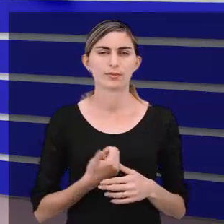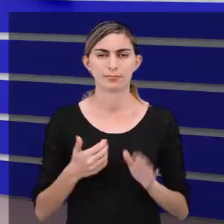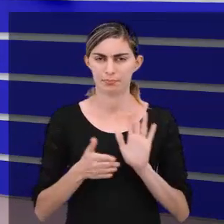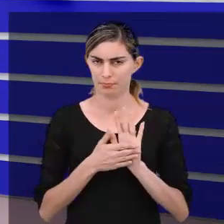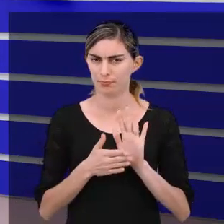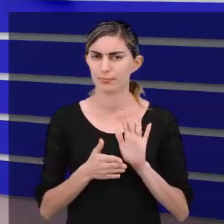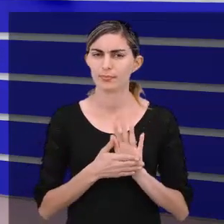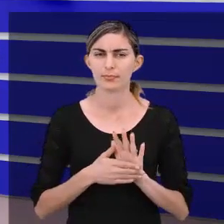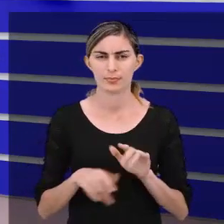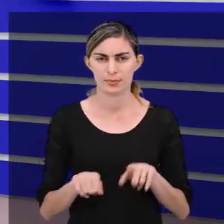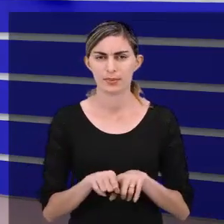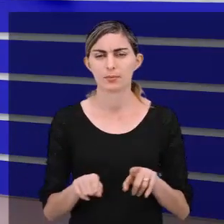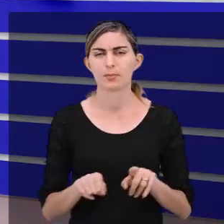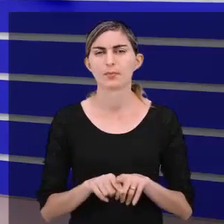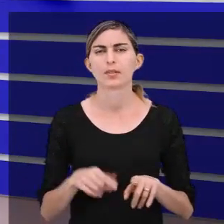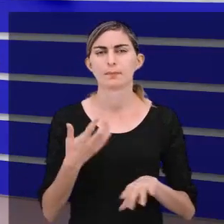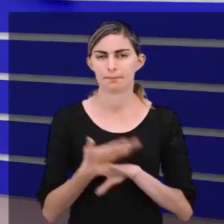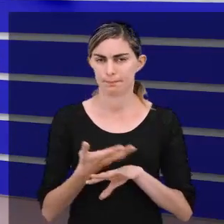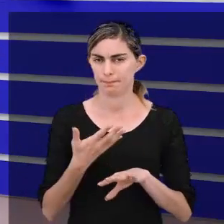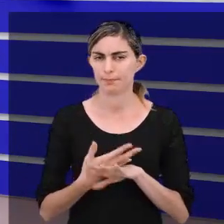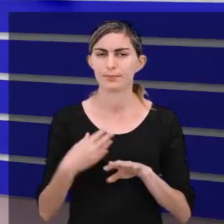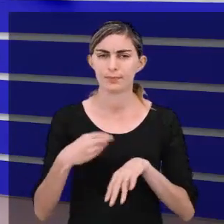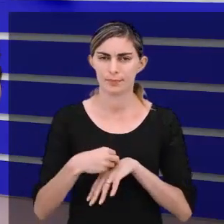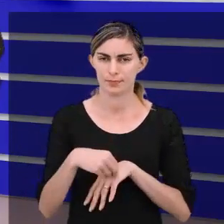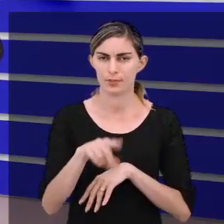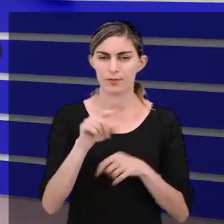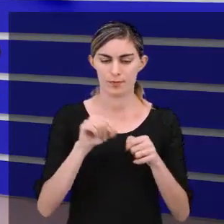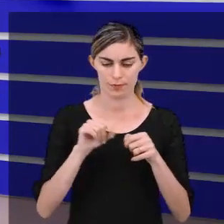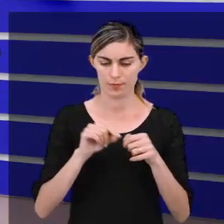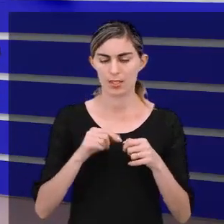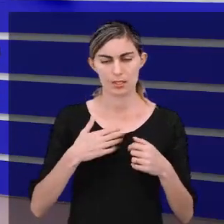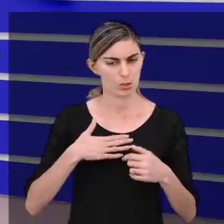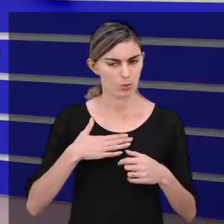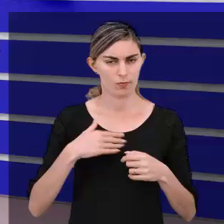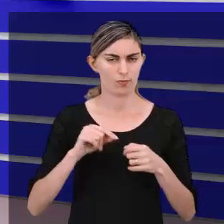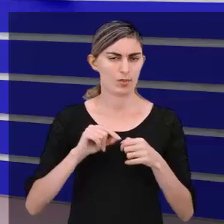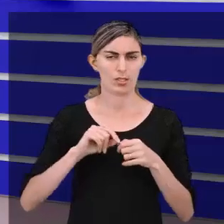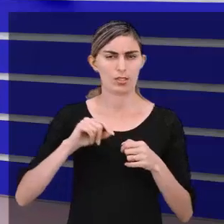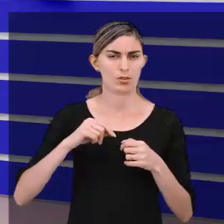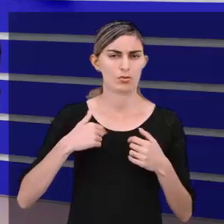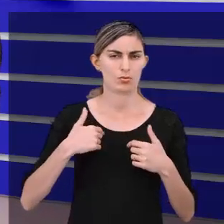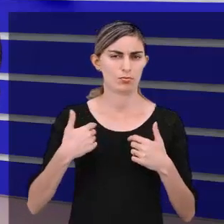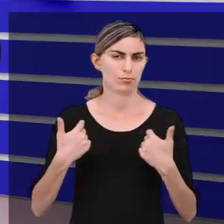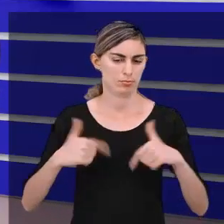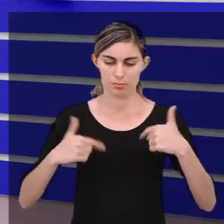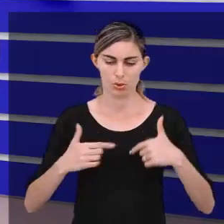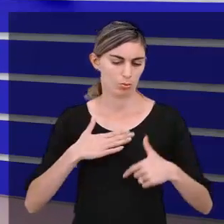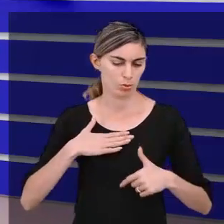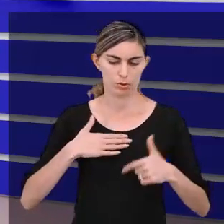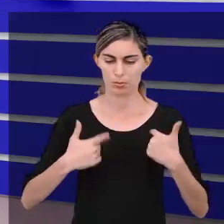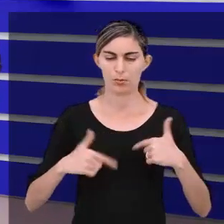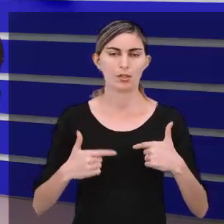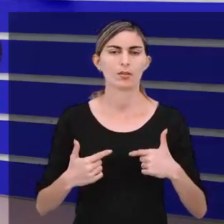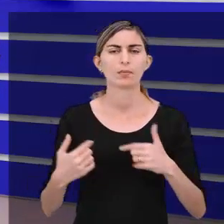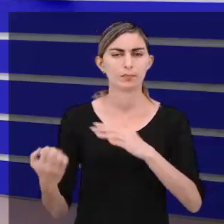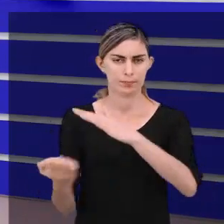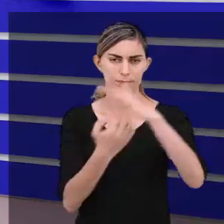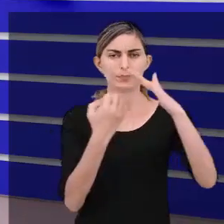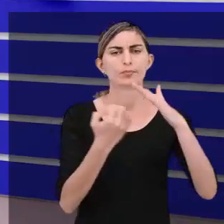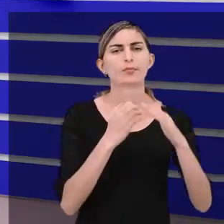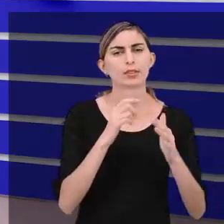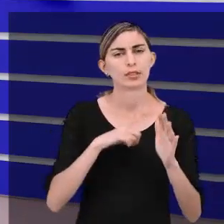aí nessa competência passa por aí. É você fazer a sua parte. Né? Algumas empresas contribuem,